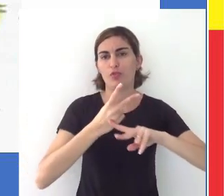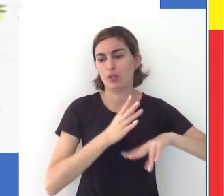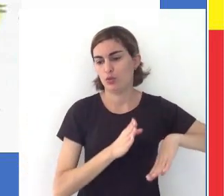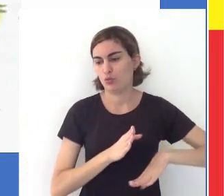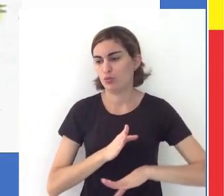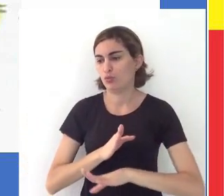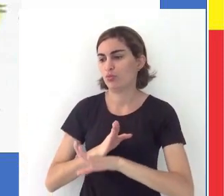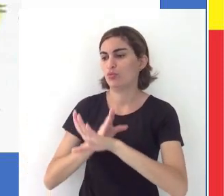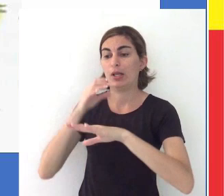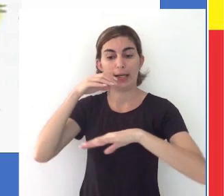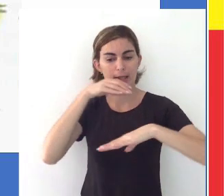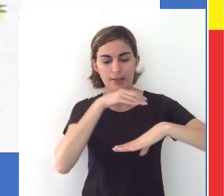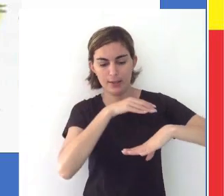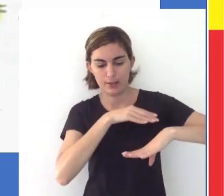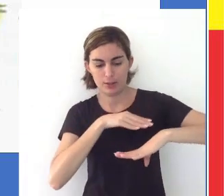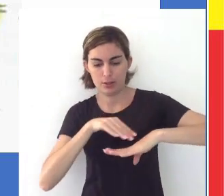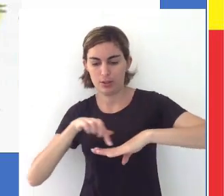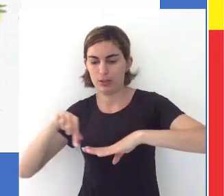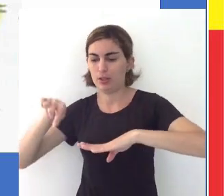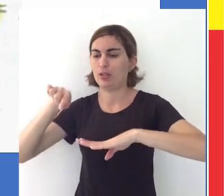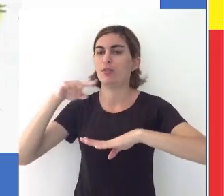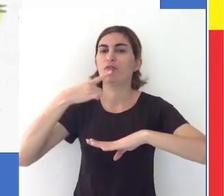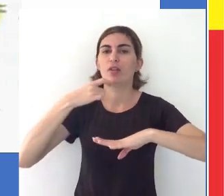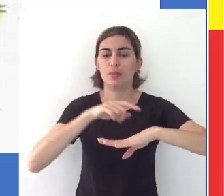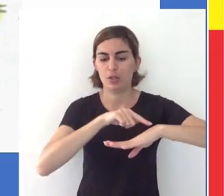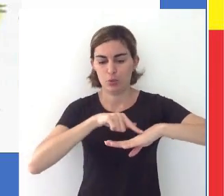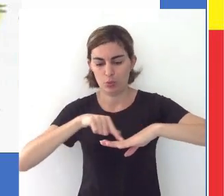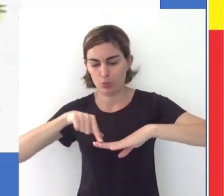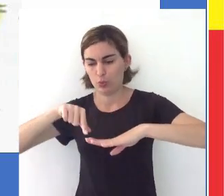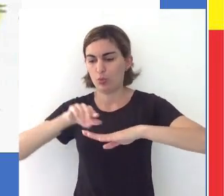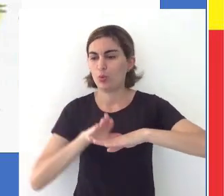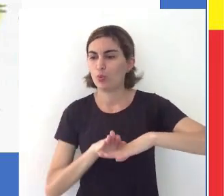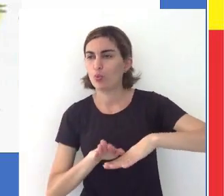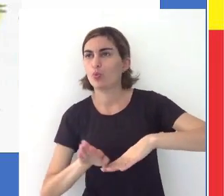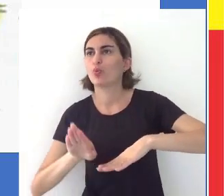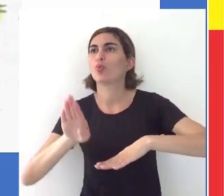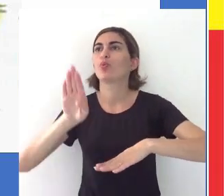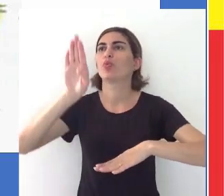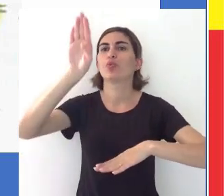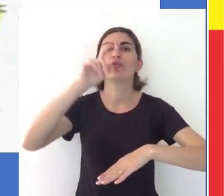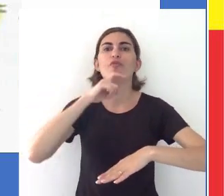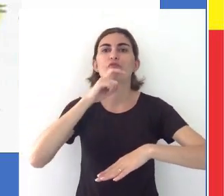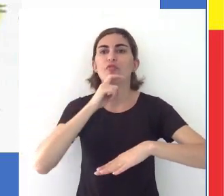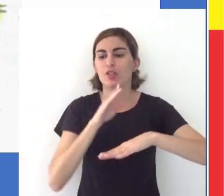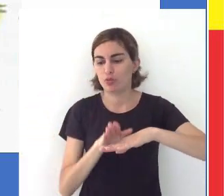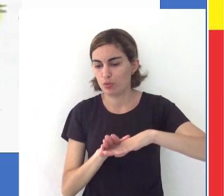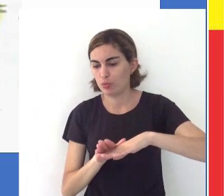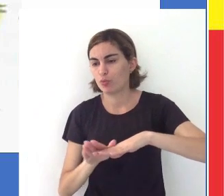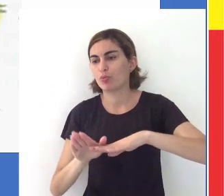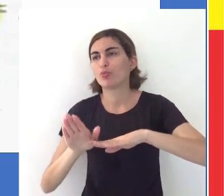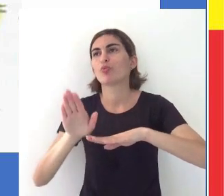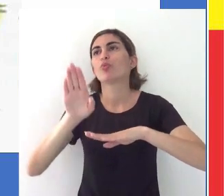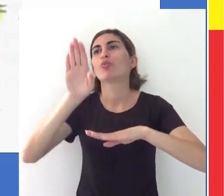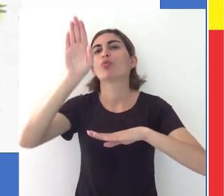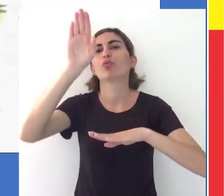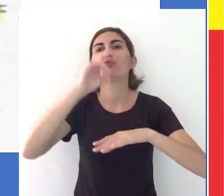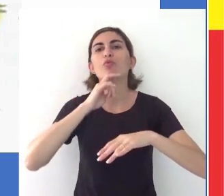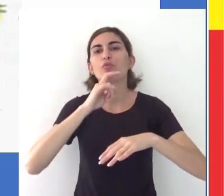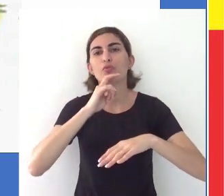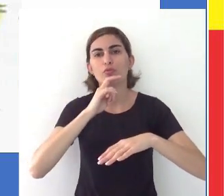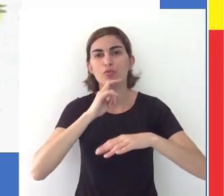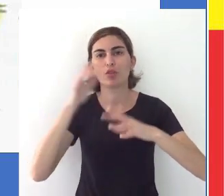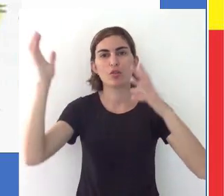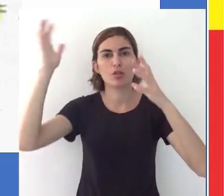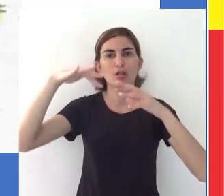vento chegando, né, meio quente, na sua forma vermelha, aí na setinha representando. E depois ele subindo na setinha azul, já